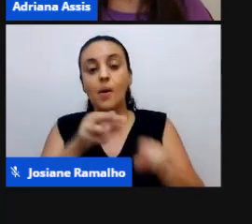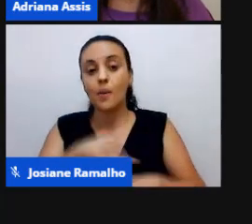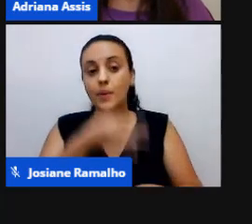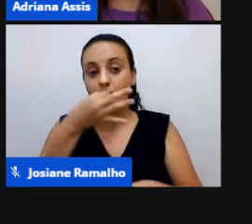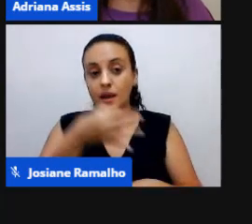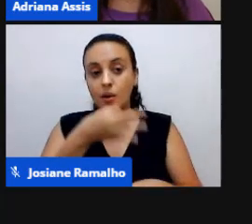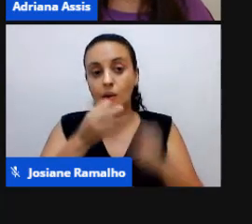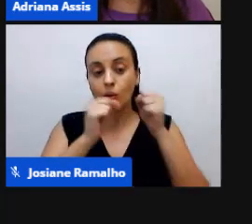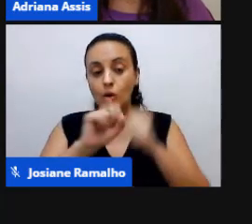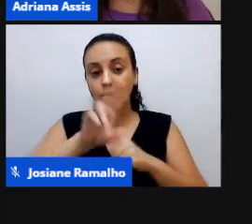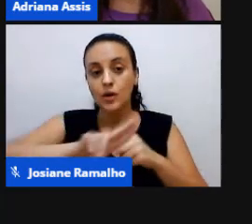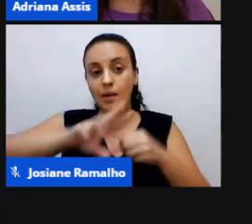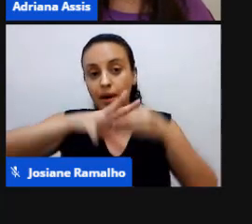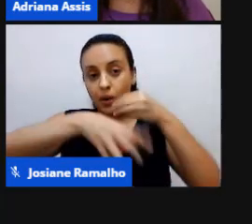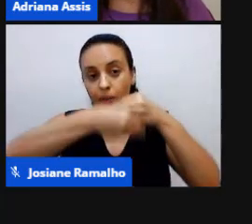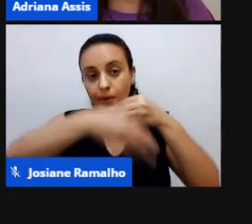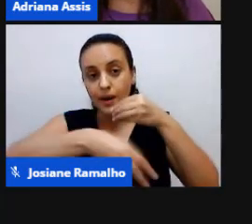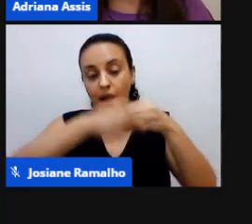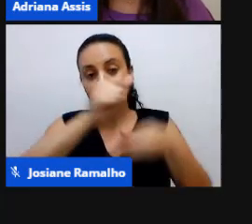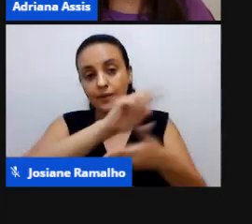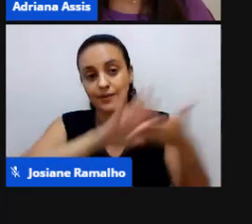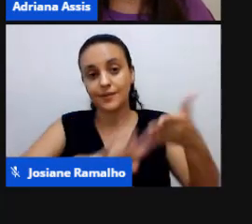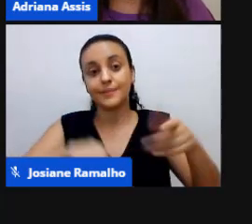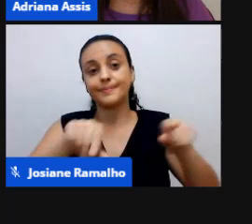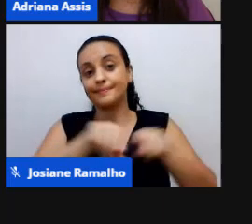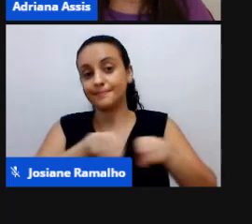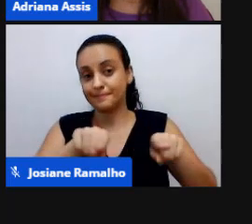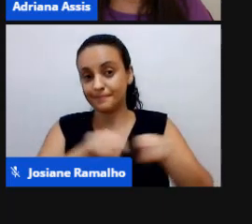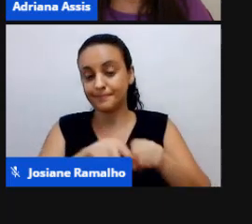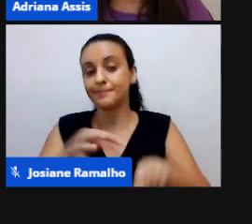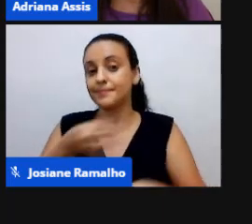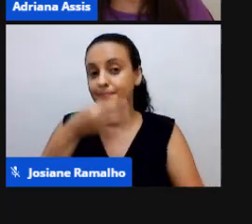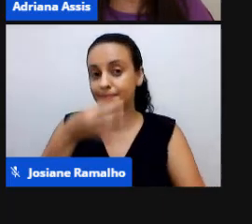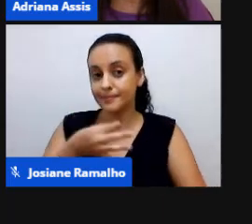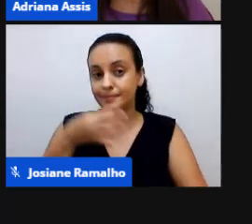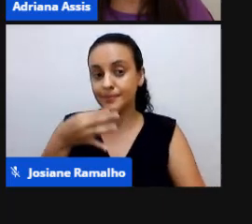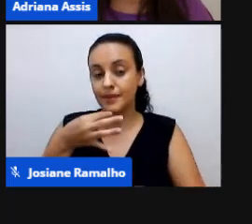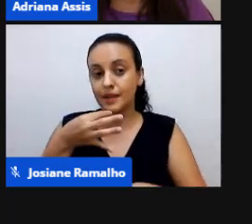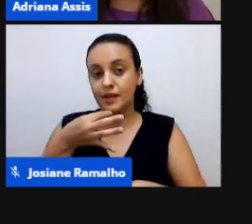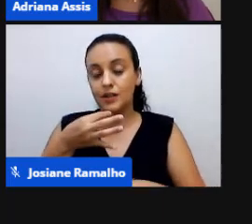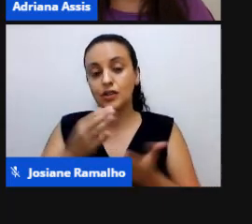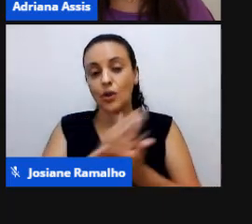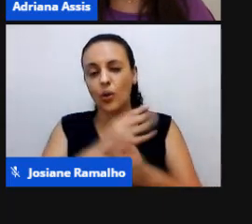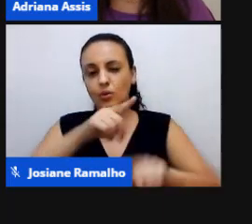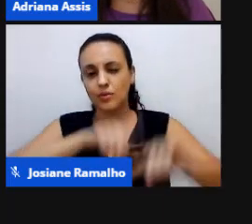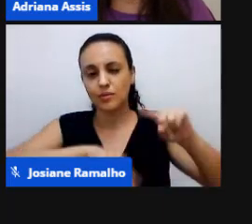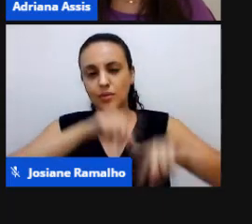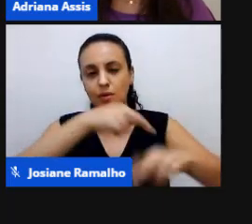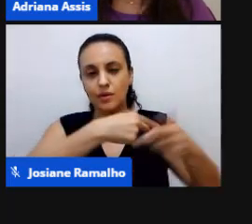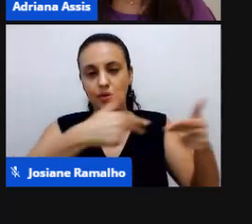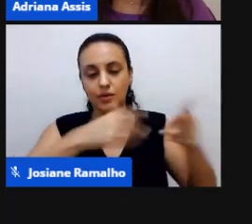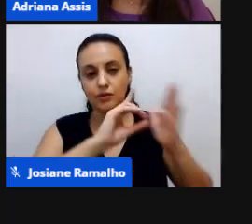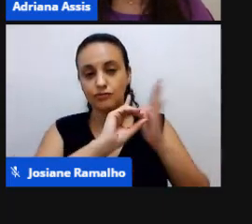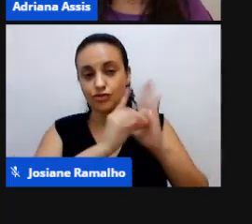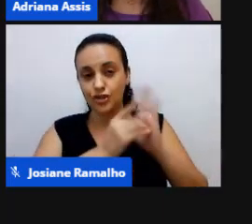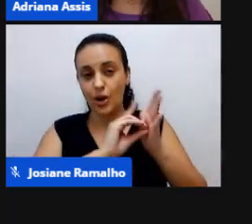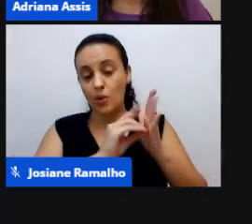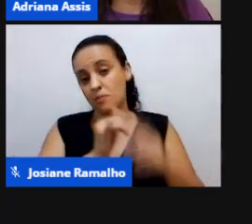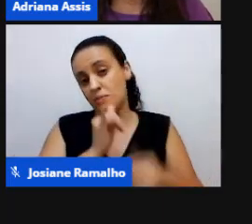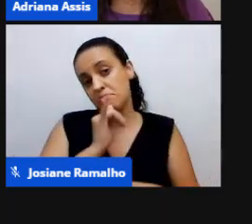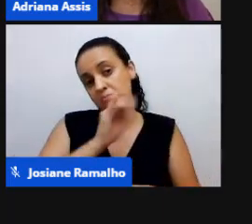atividades, além de indicações para o uso de ferramentas digitais, como, por exemplo, o